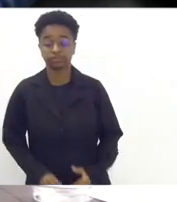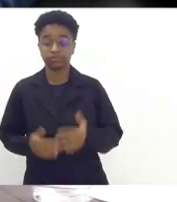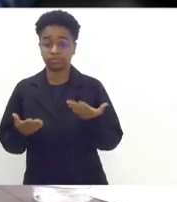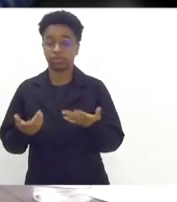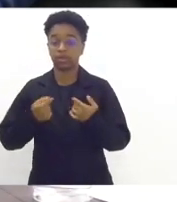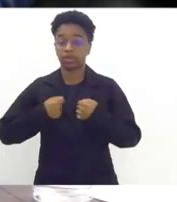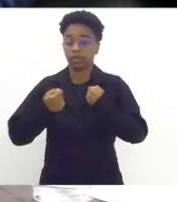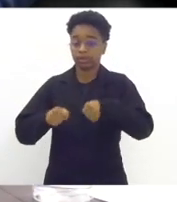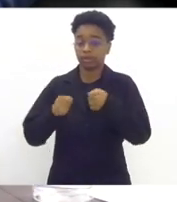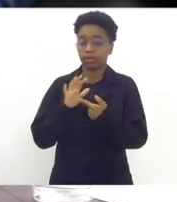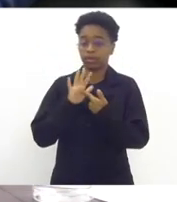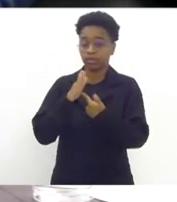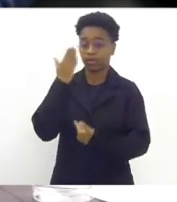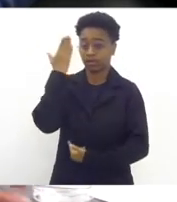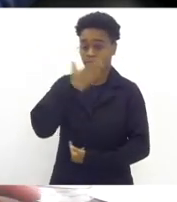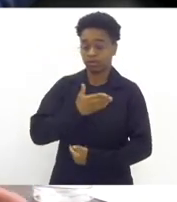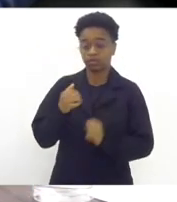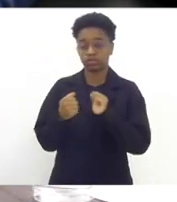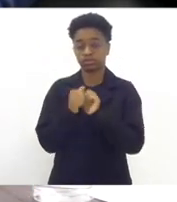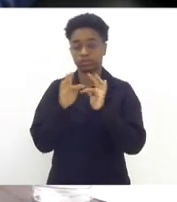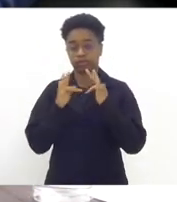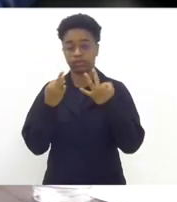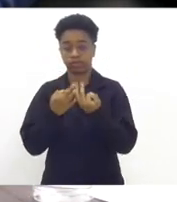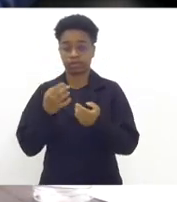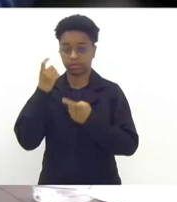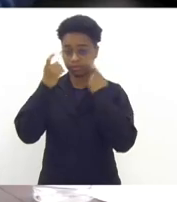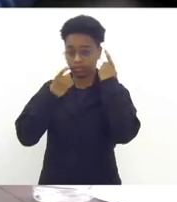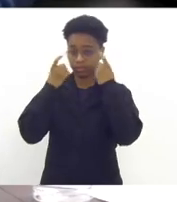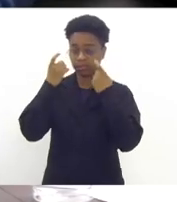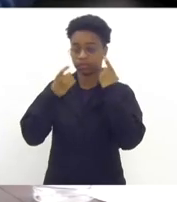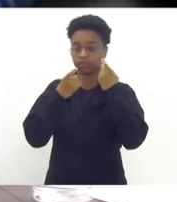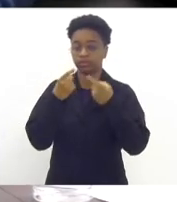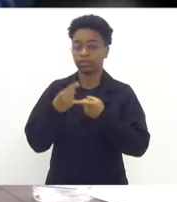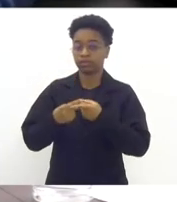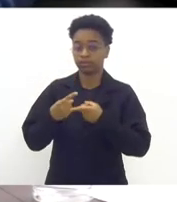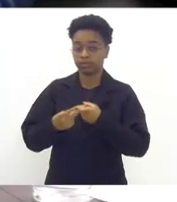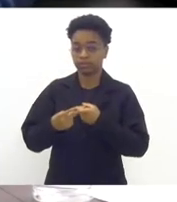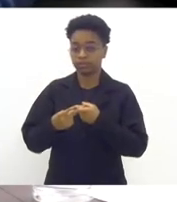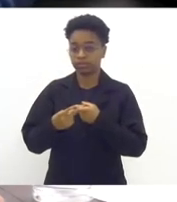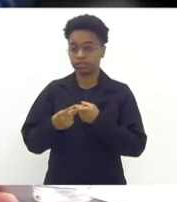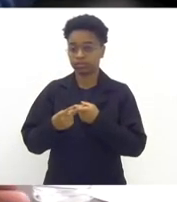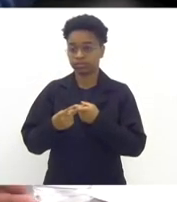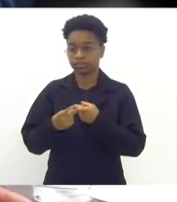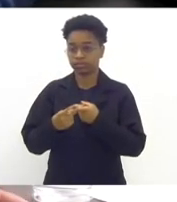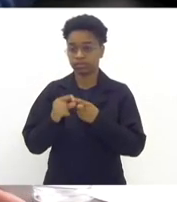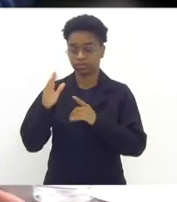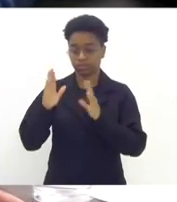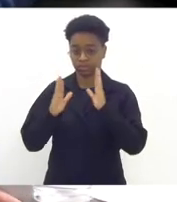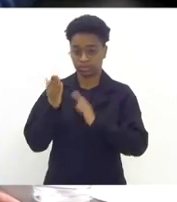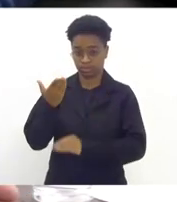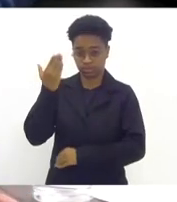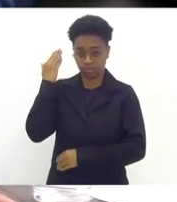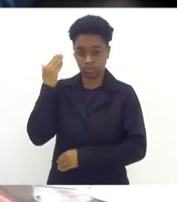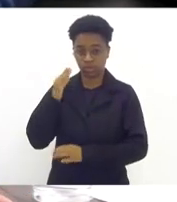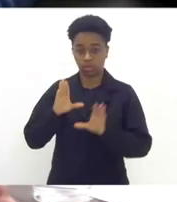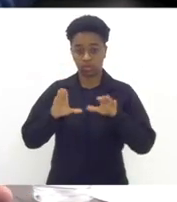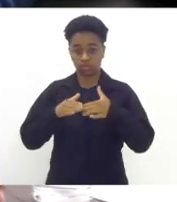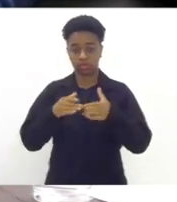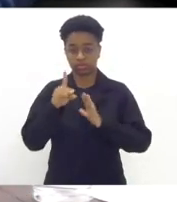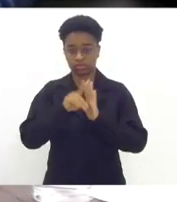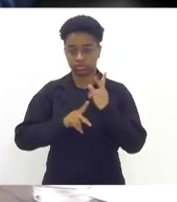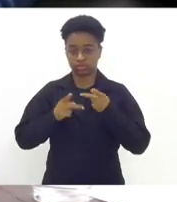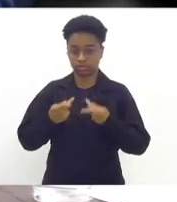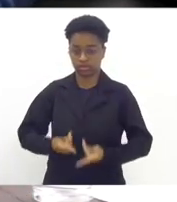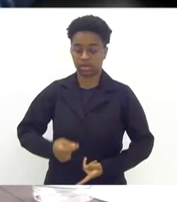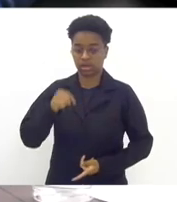via bilhete único. Na época minha família ficou desesperada. Então fui indicado por uma amiga procurar, na época era a Comissão de Direitos Humanos da Alerj, que era o